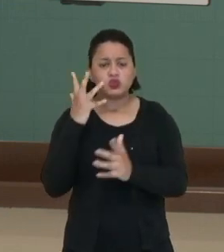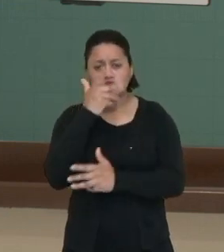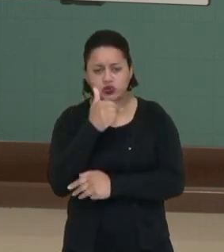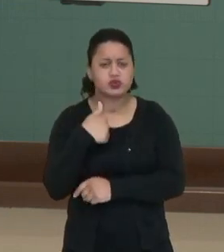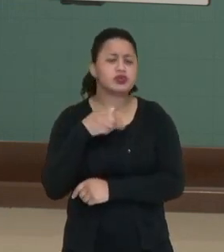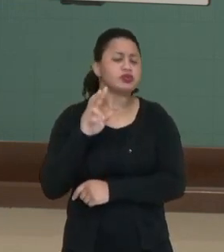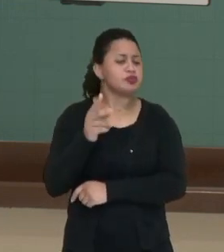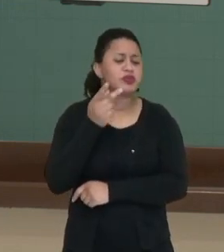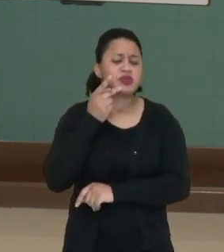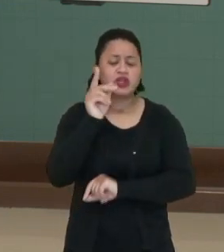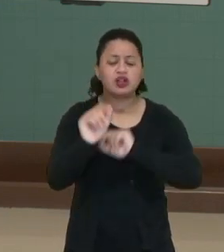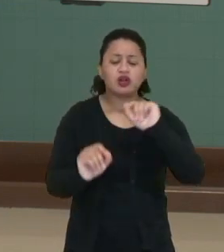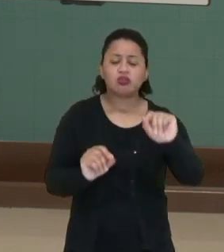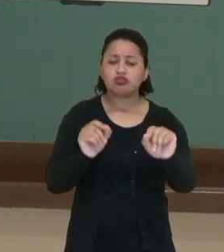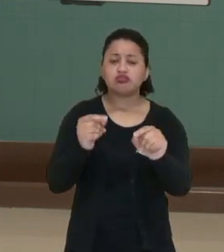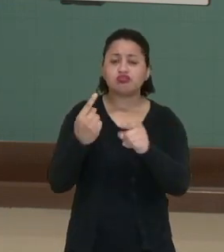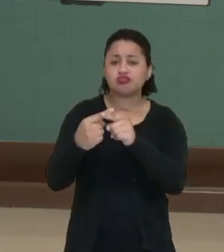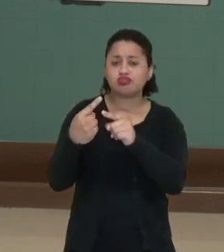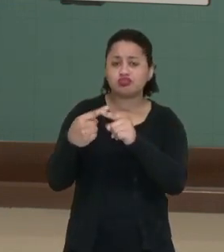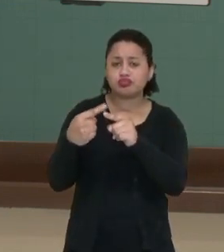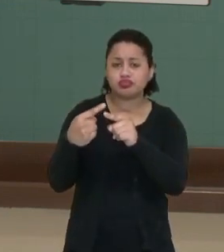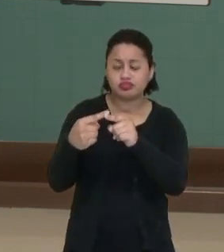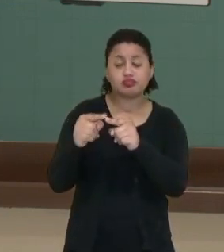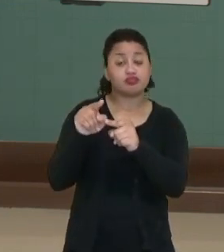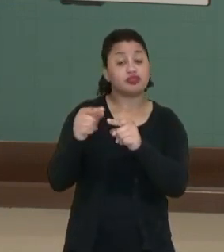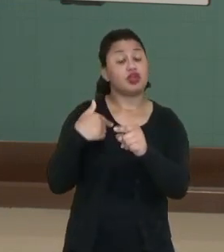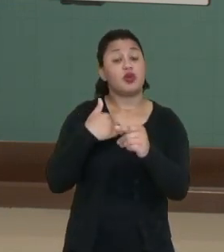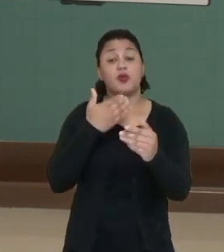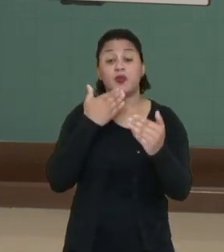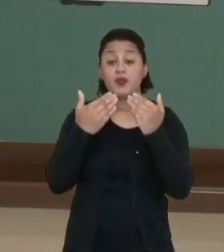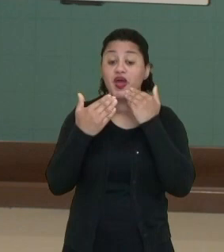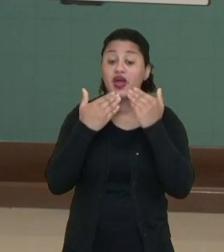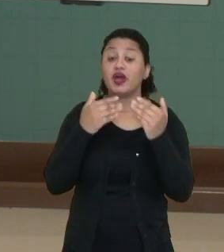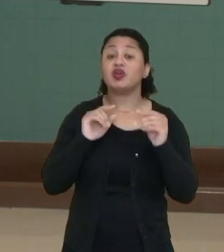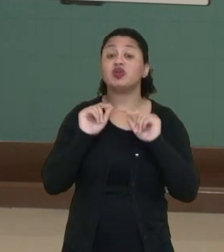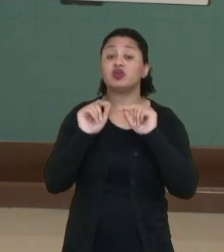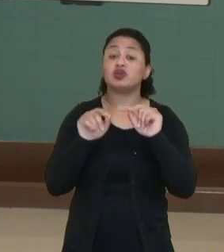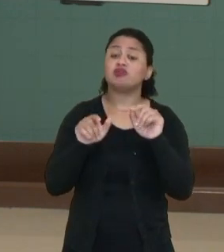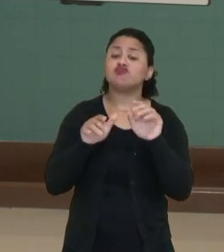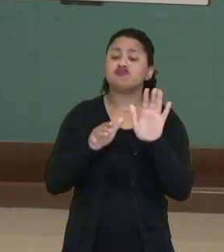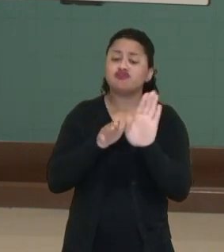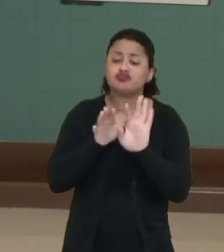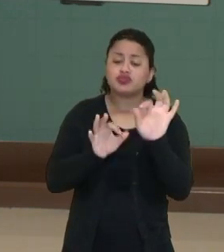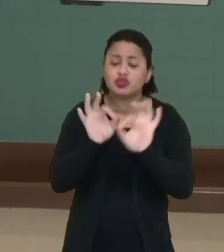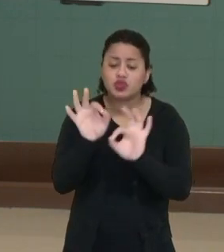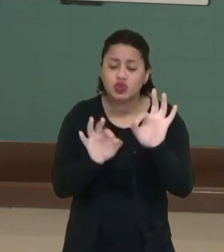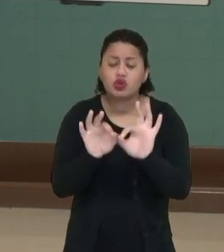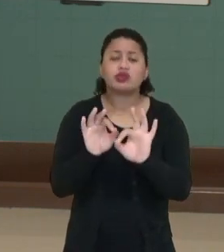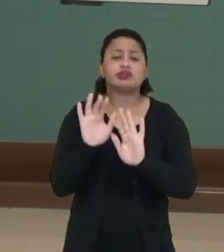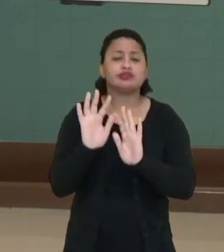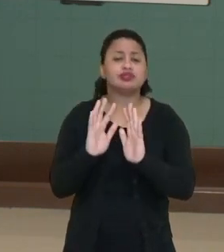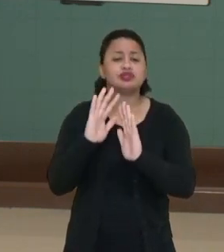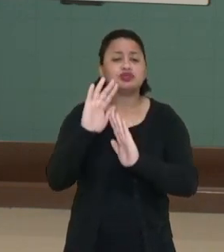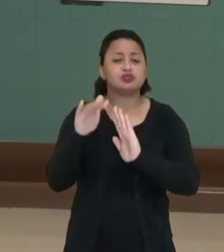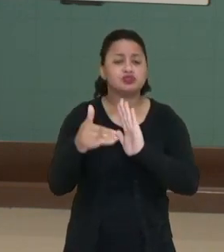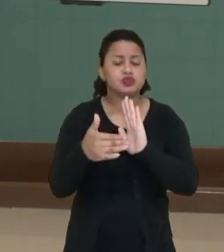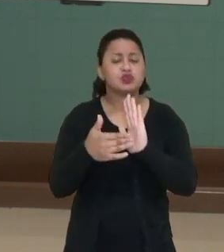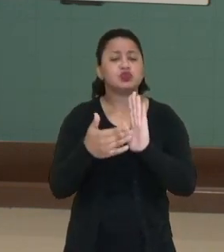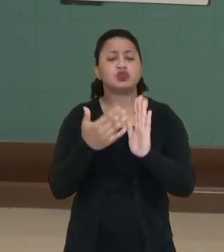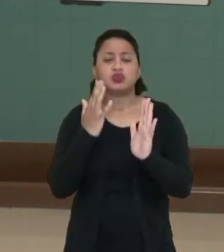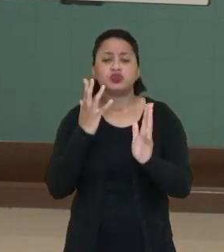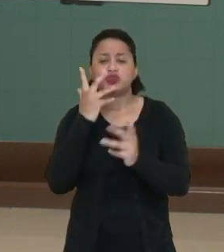chamo atenção para isso, por quê? Porque eu peço também, eu proponho, sugiro para você socializar com os seus colegas de